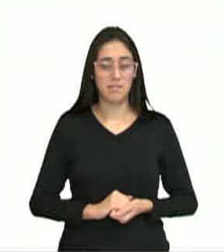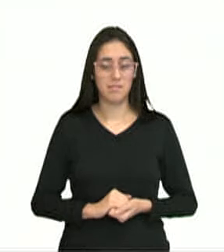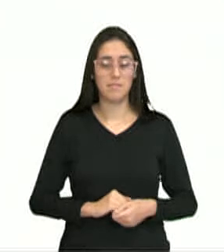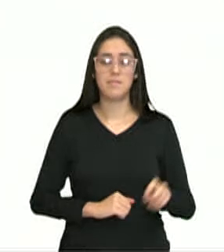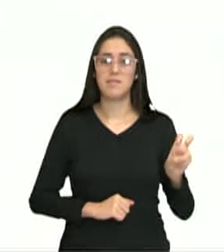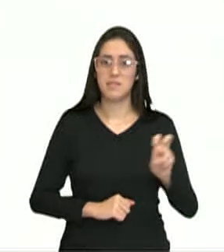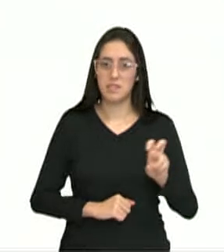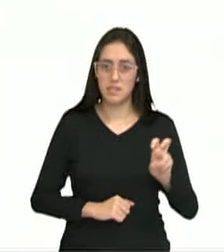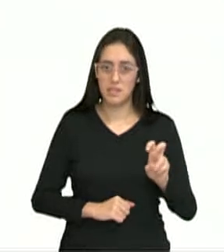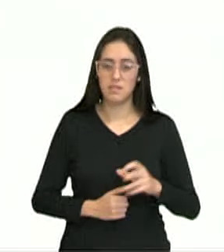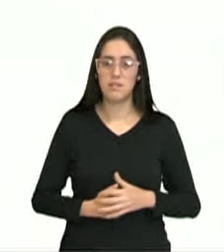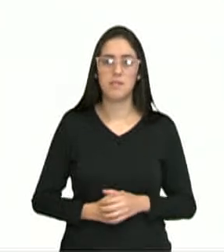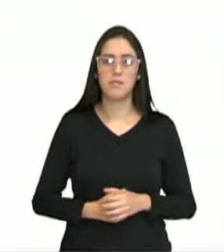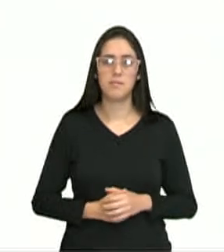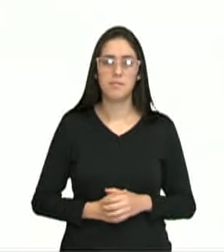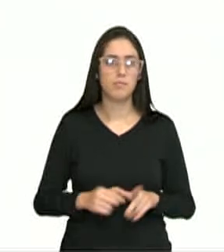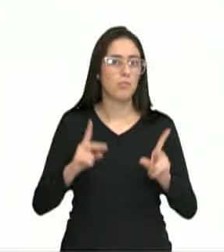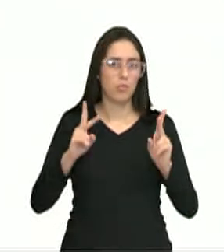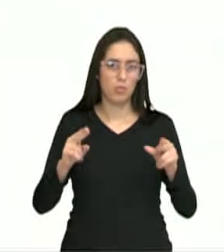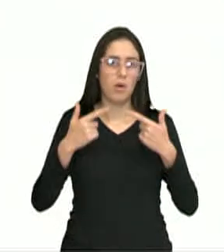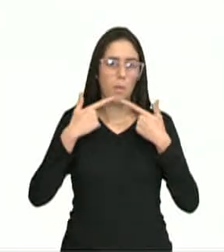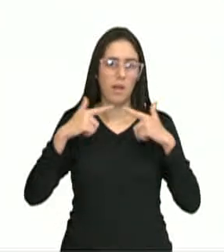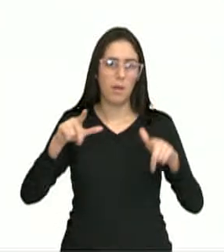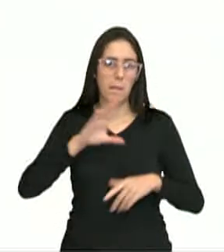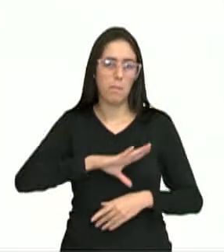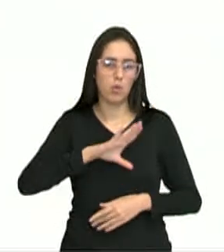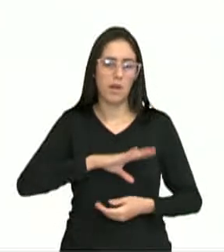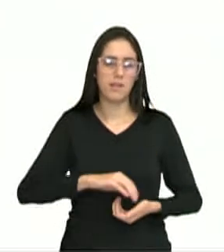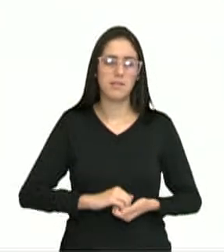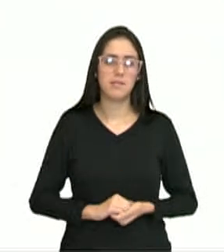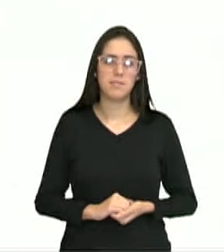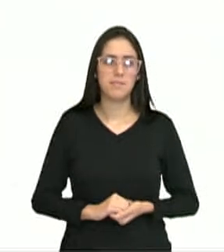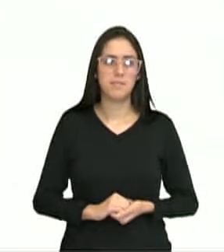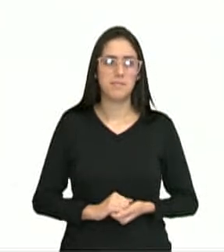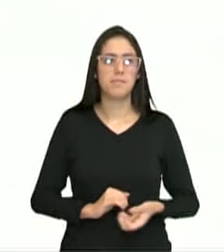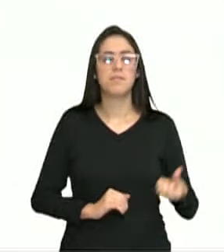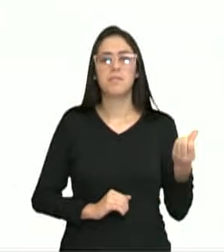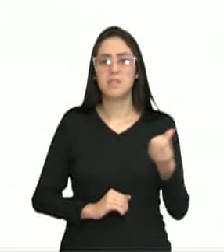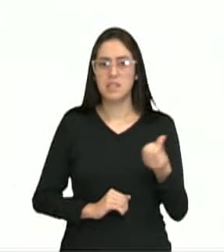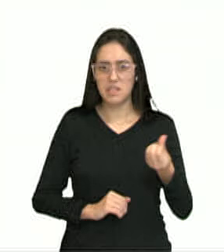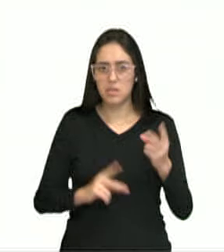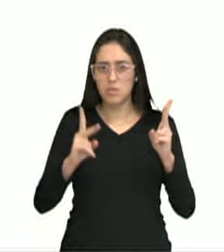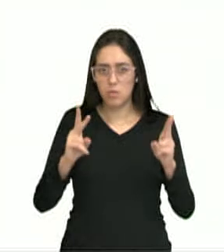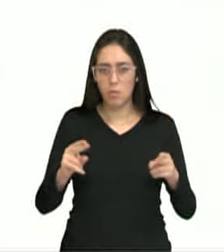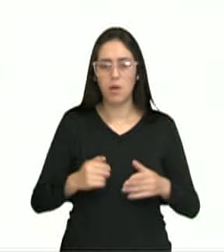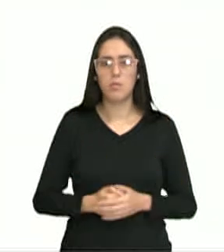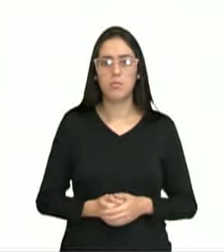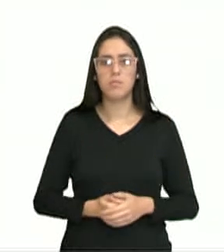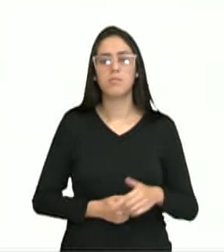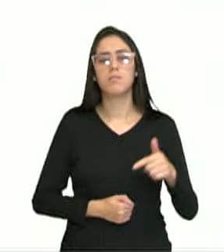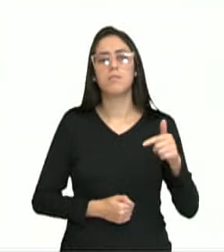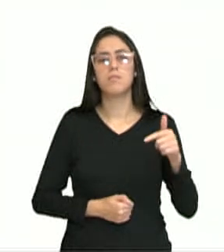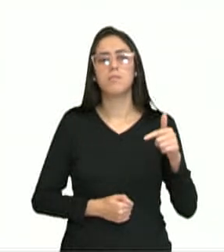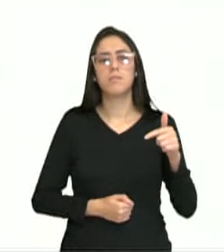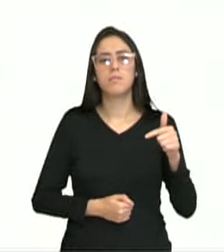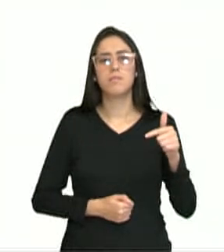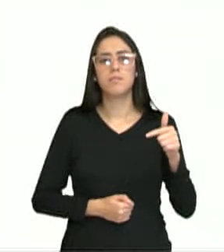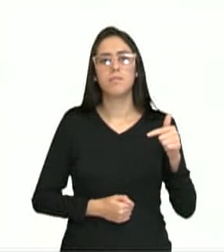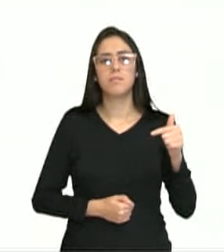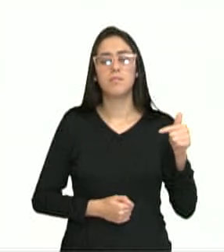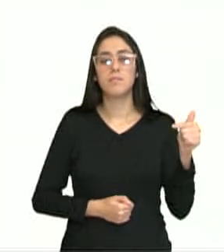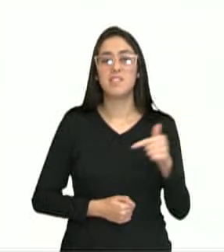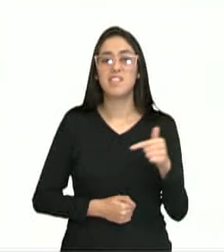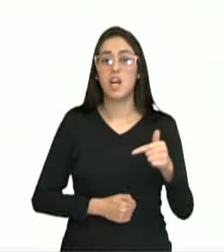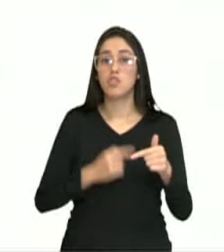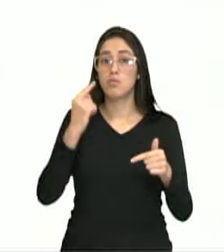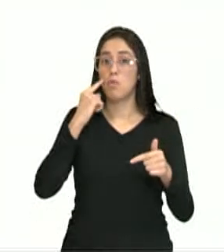quinto, quinta, igual à língua portuguesa, o mesmo ocorre com sexto ou sexta. Agora